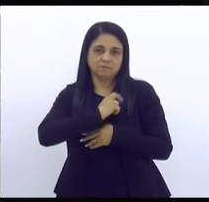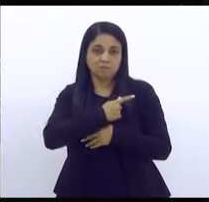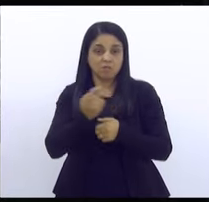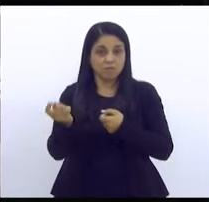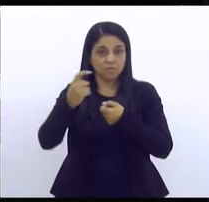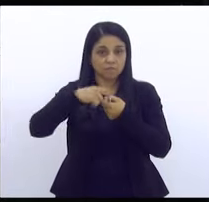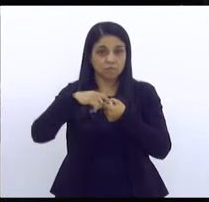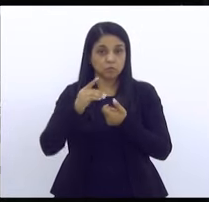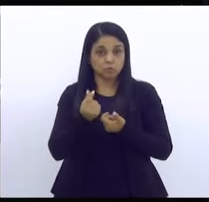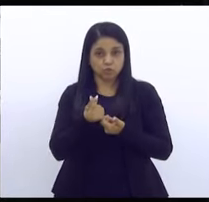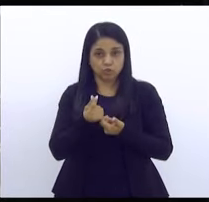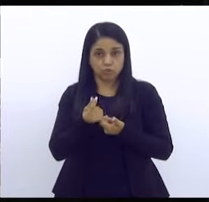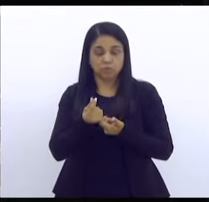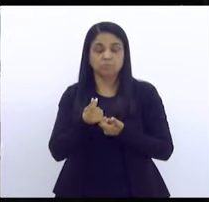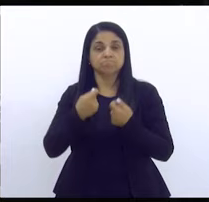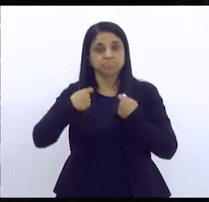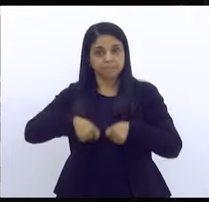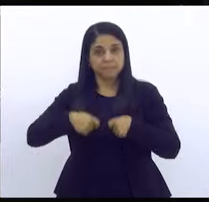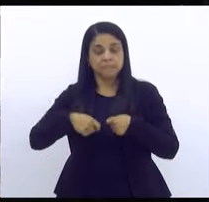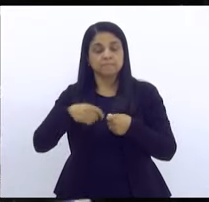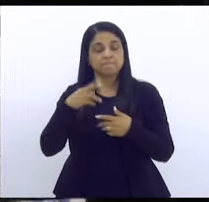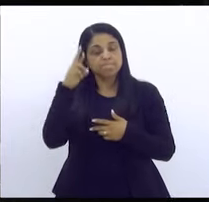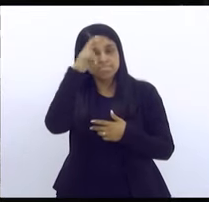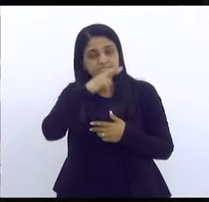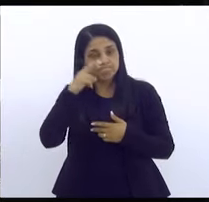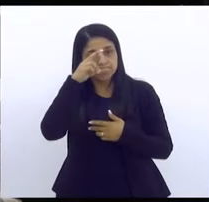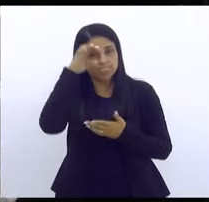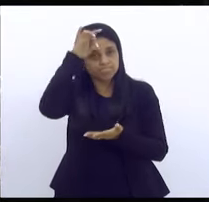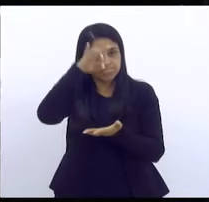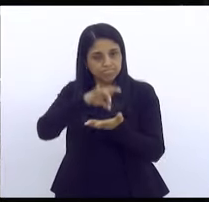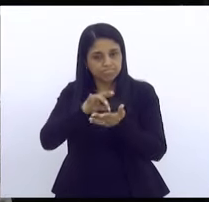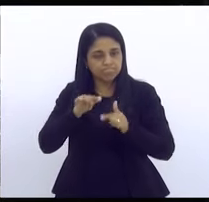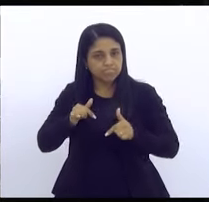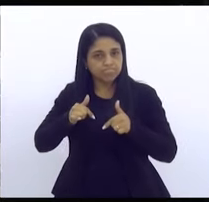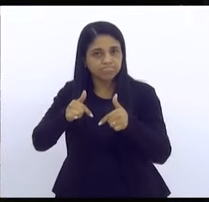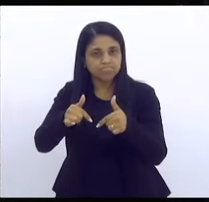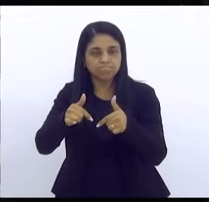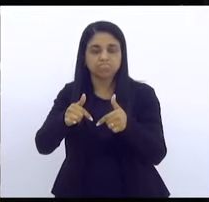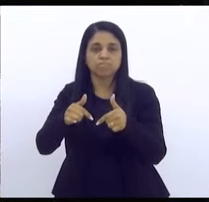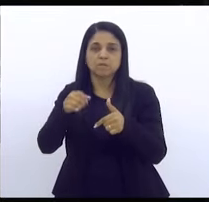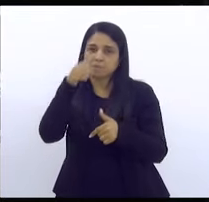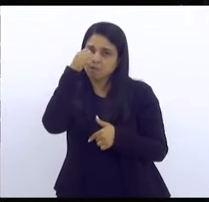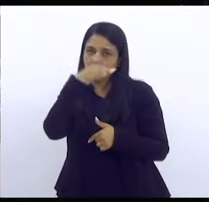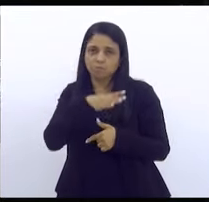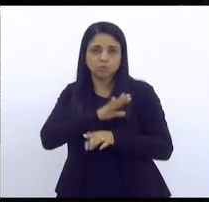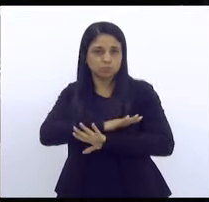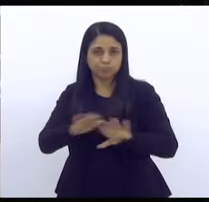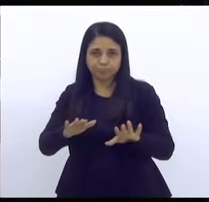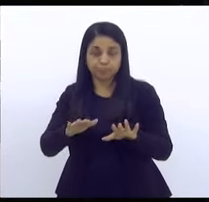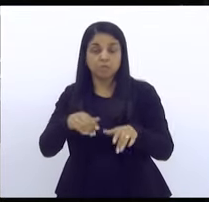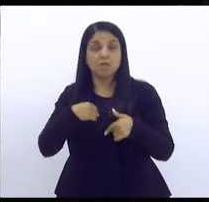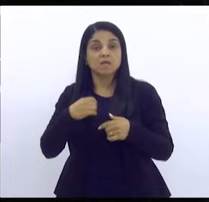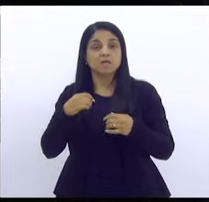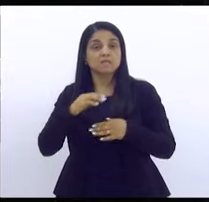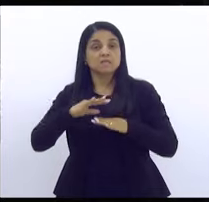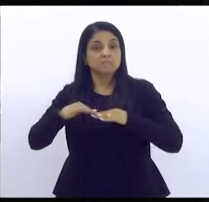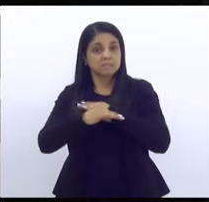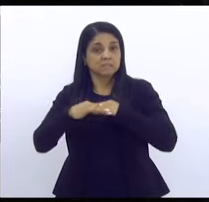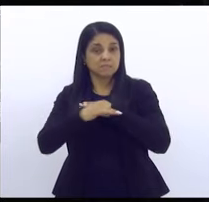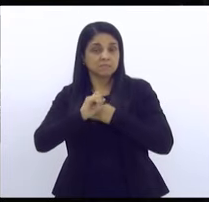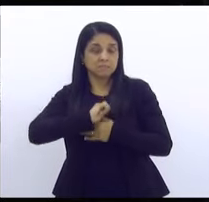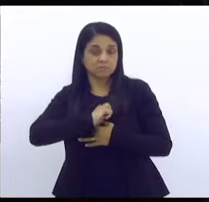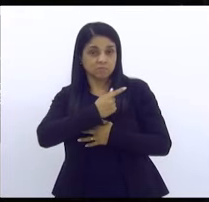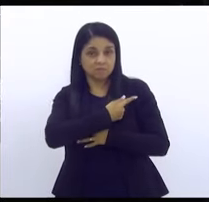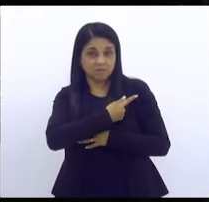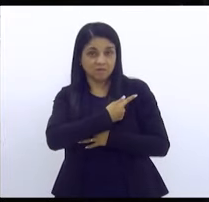é preciso investigação concreta e efetiva para que a gente não tenha absurdo como esse. São Gonçalo, que é uma cidade que